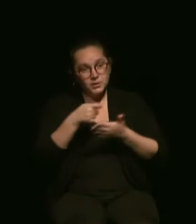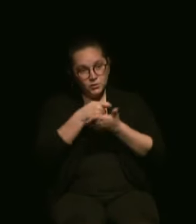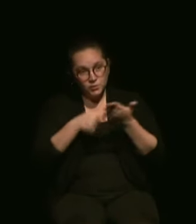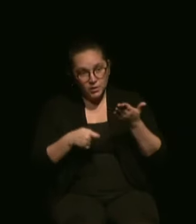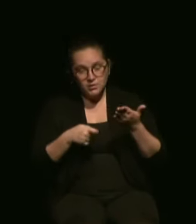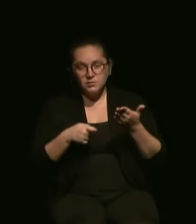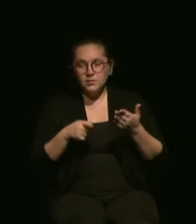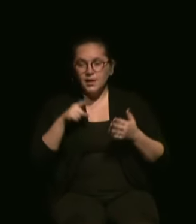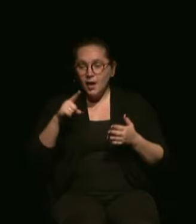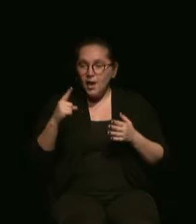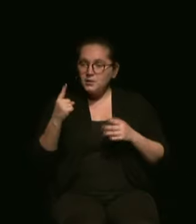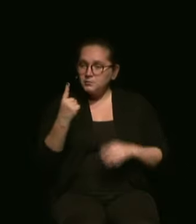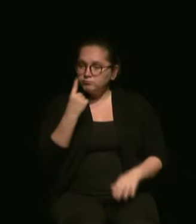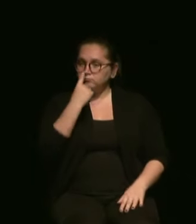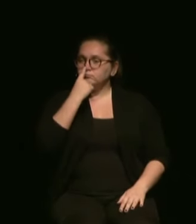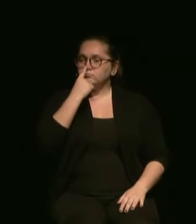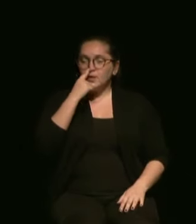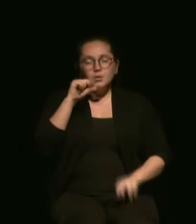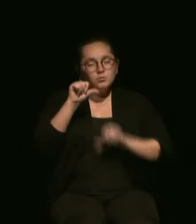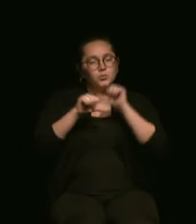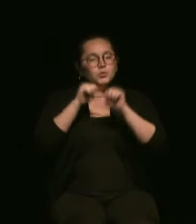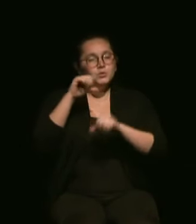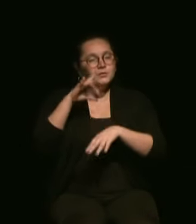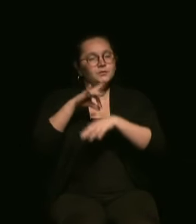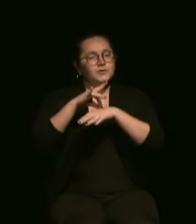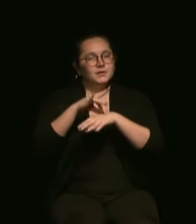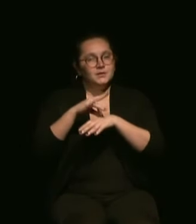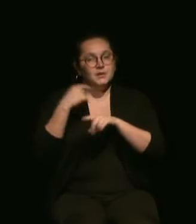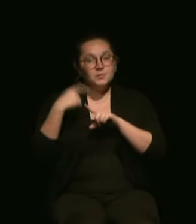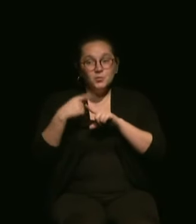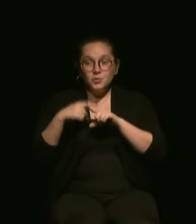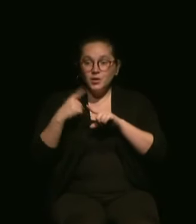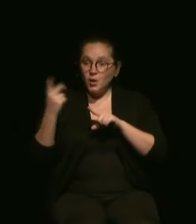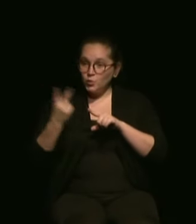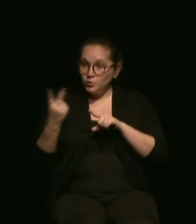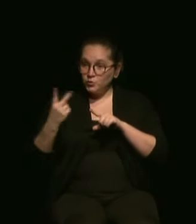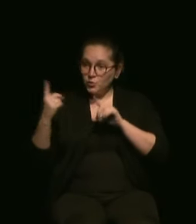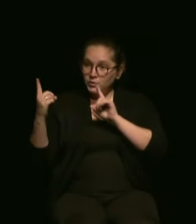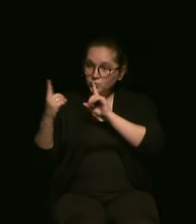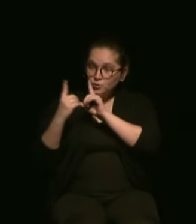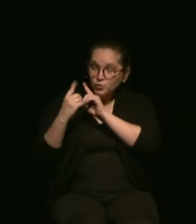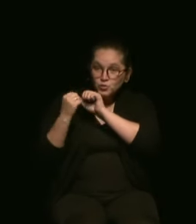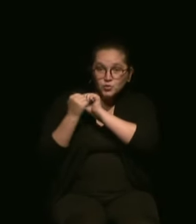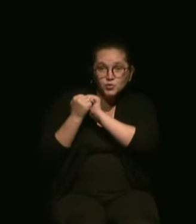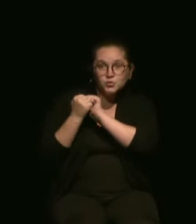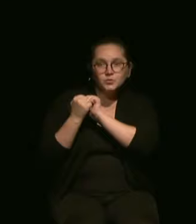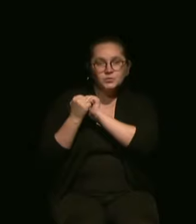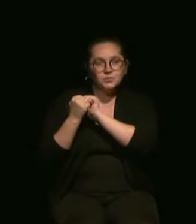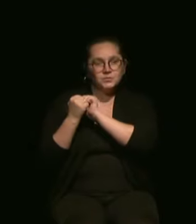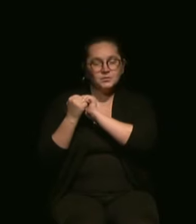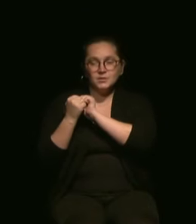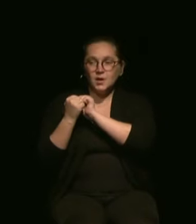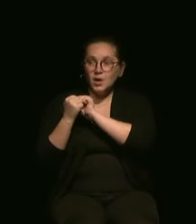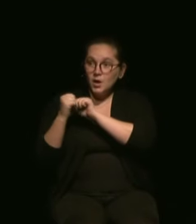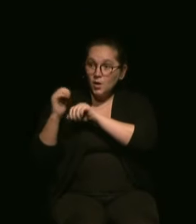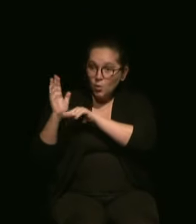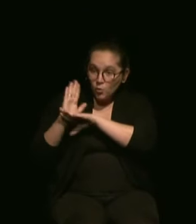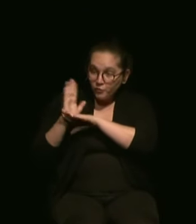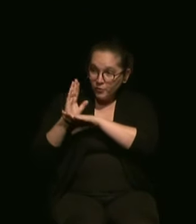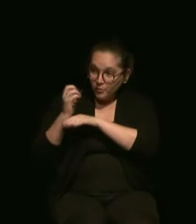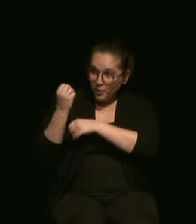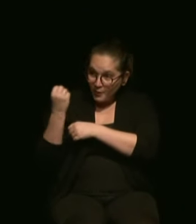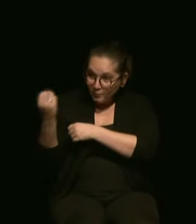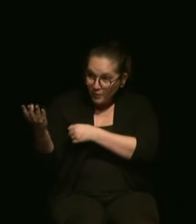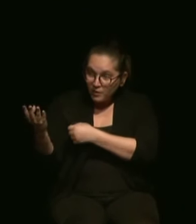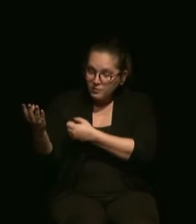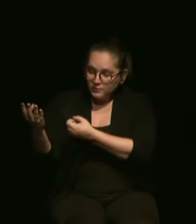proximidade simbólica se torna física. Vocês viram, eles de fato se unem na imagem. O filme nos juntou. Eu te dei alguma coisa,